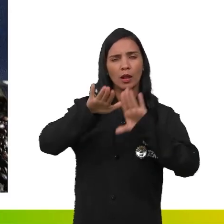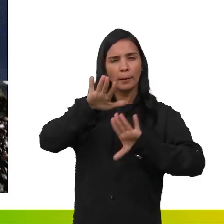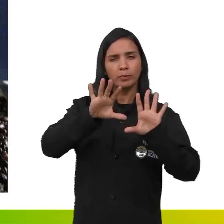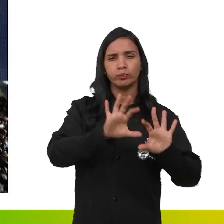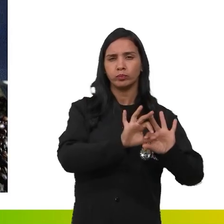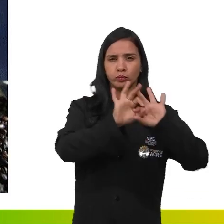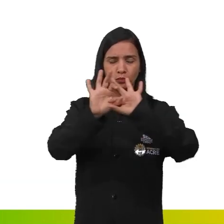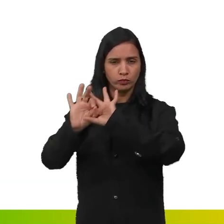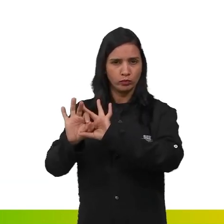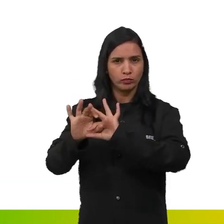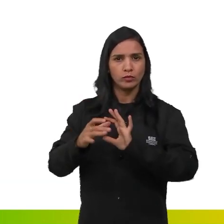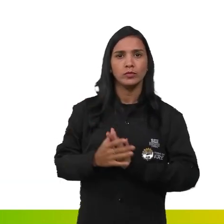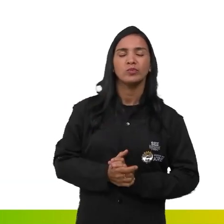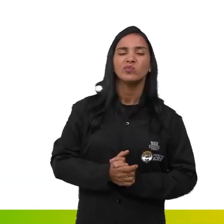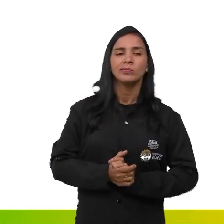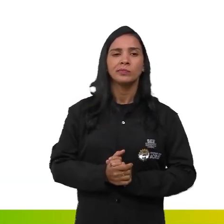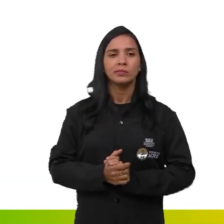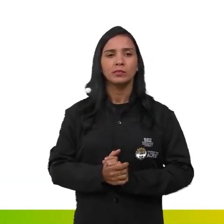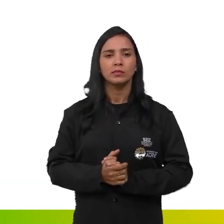nós temos